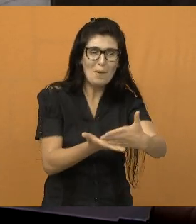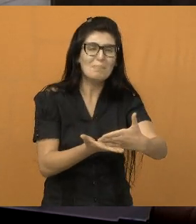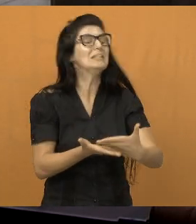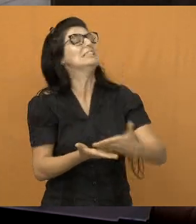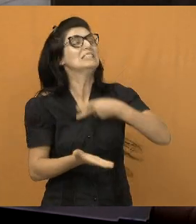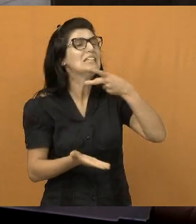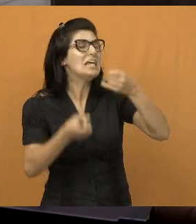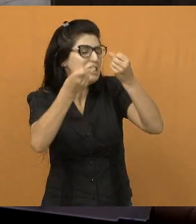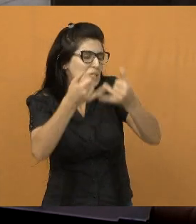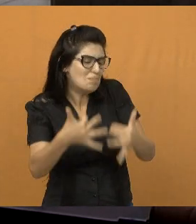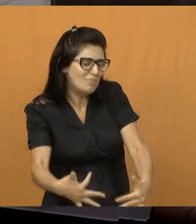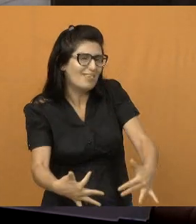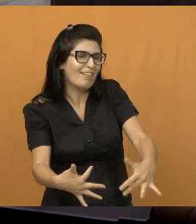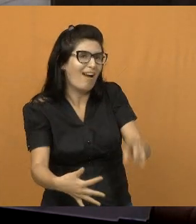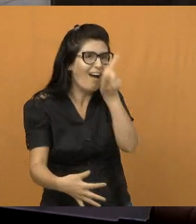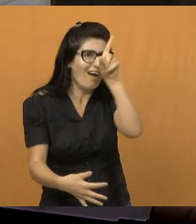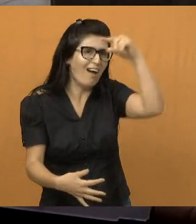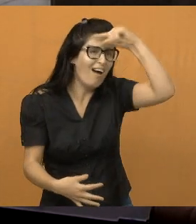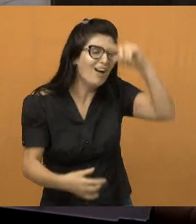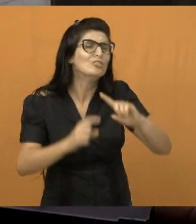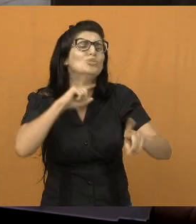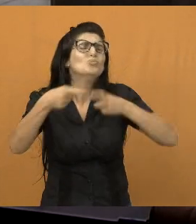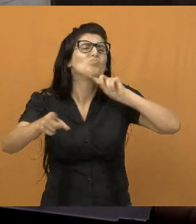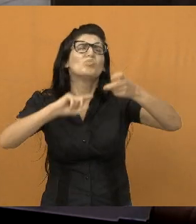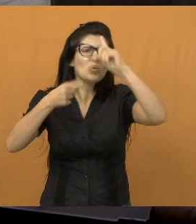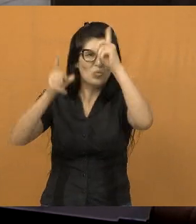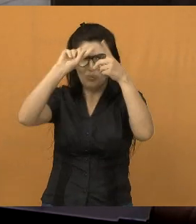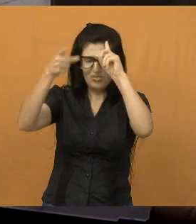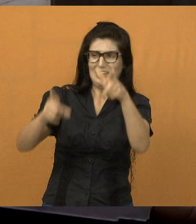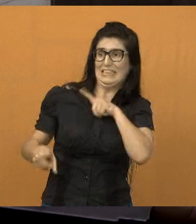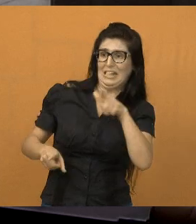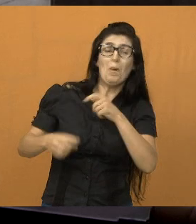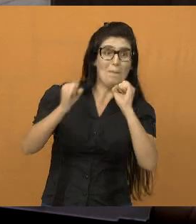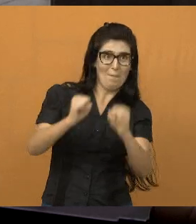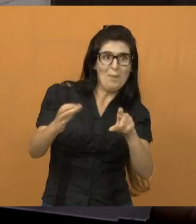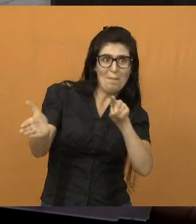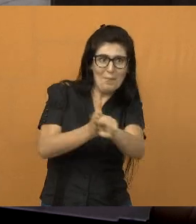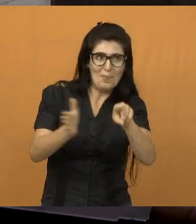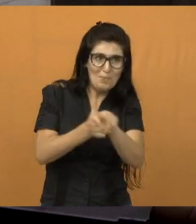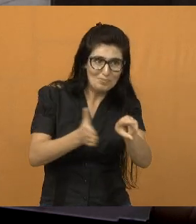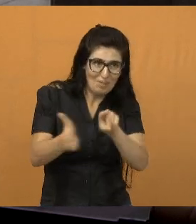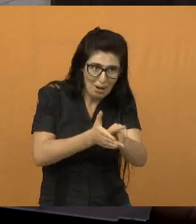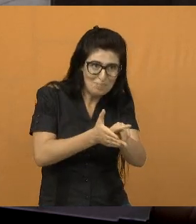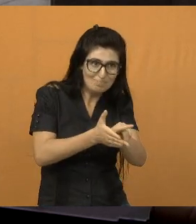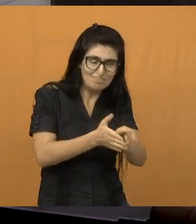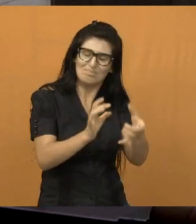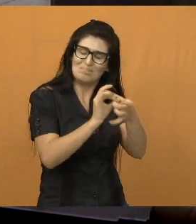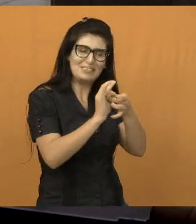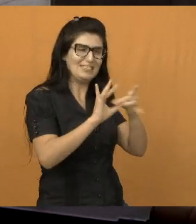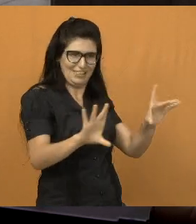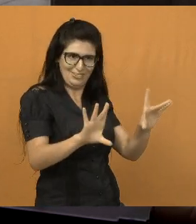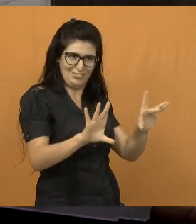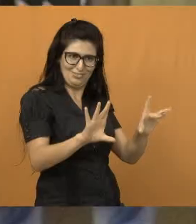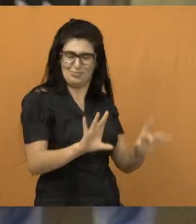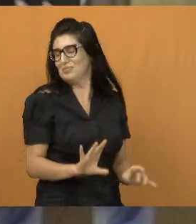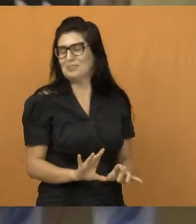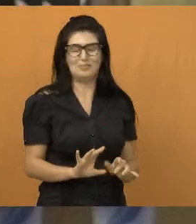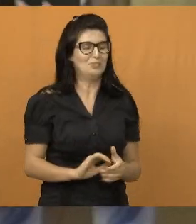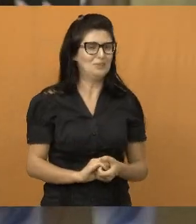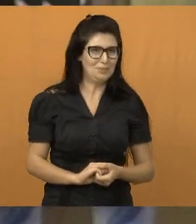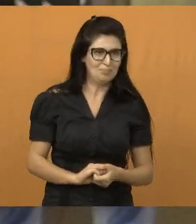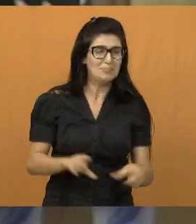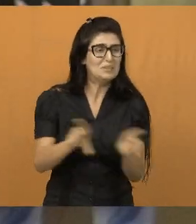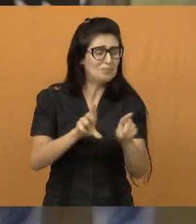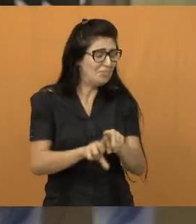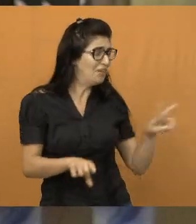saúde. Podemos levantar dúvidas e as outras pessoas que estão aqui da nossa diretoria podem completar o que for necessário. E